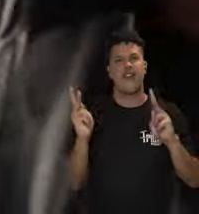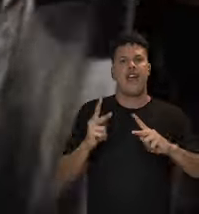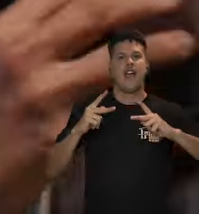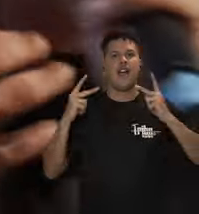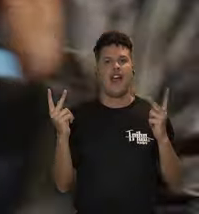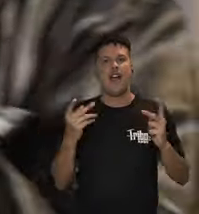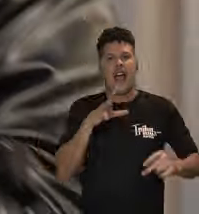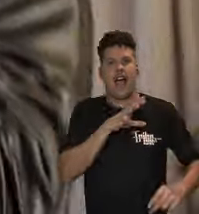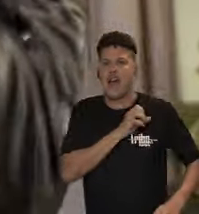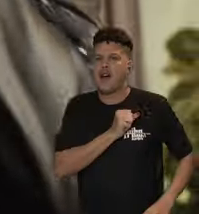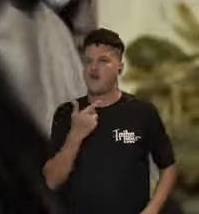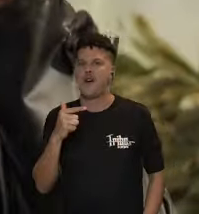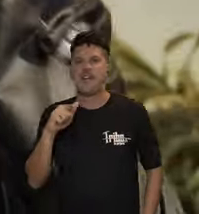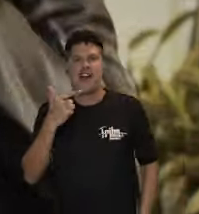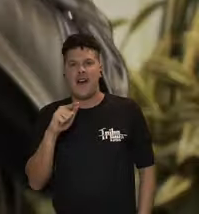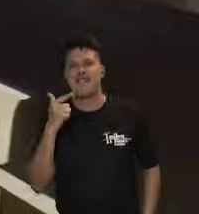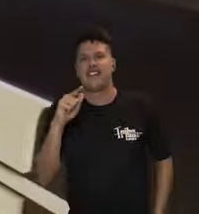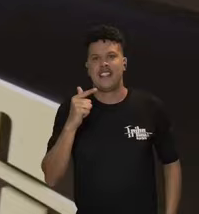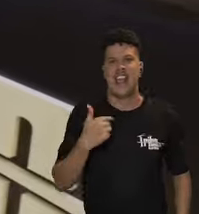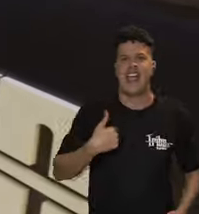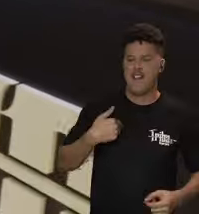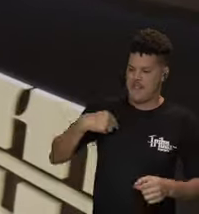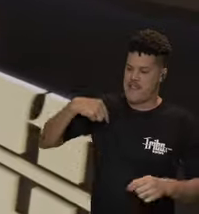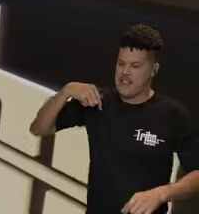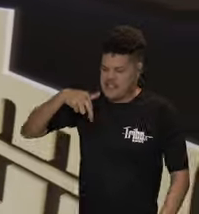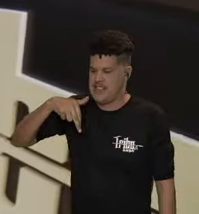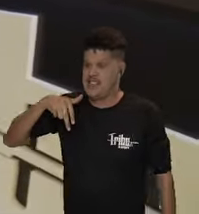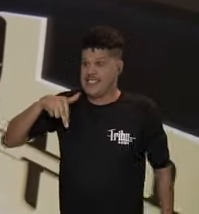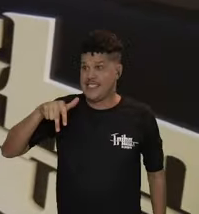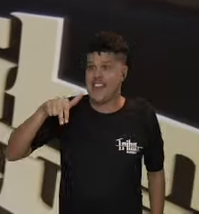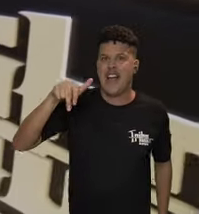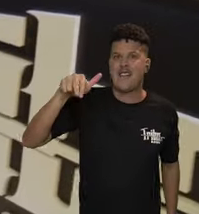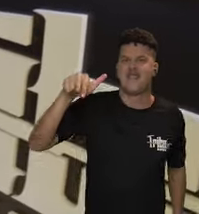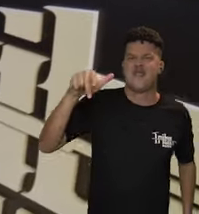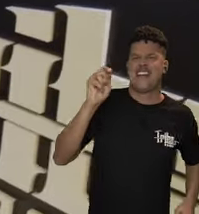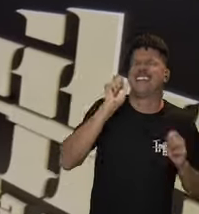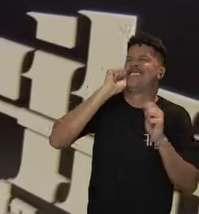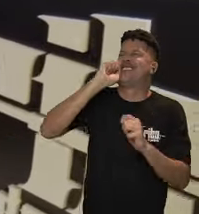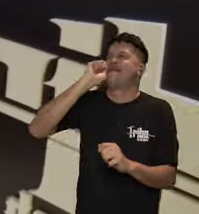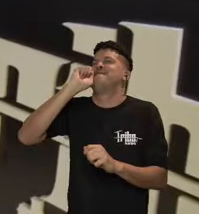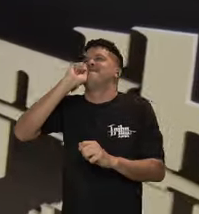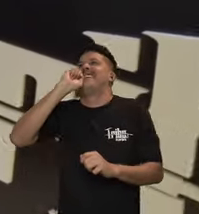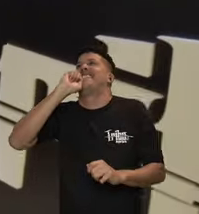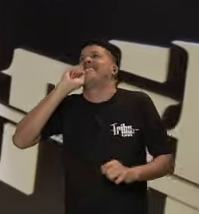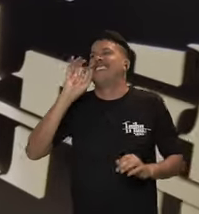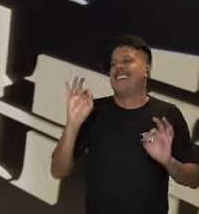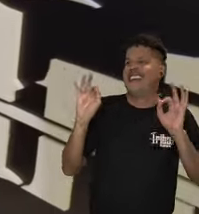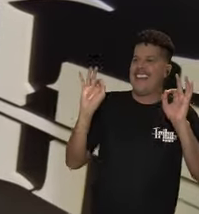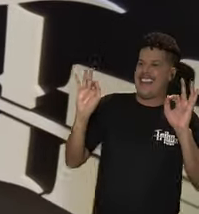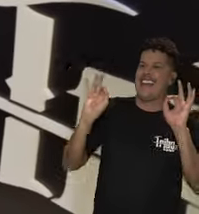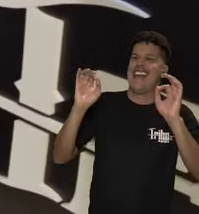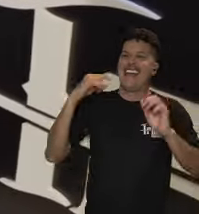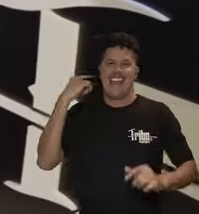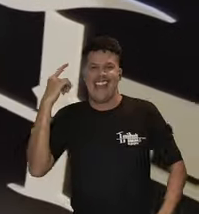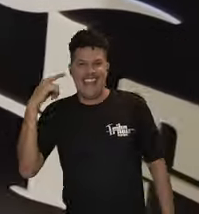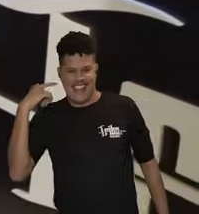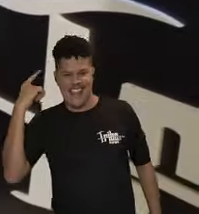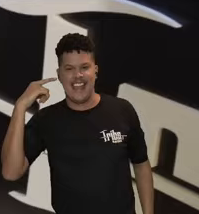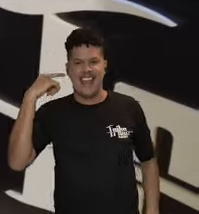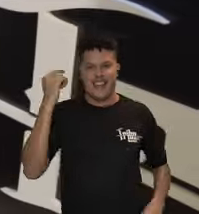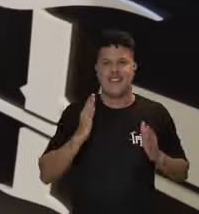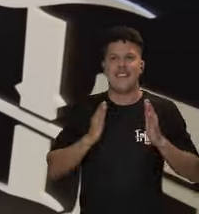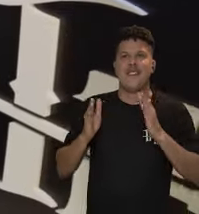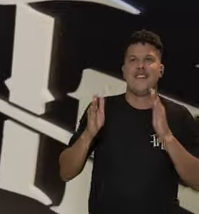não tem jura, é paz, swing e diversão. Eu vou subir nessa rua, chapado, doidão. Horizonte